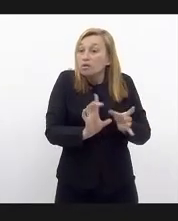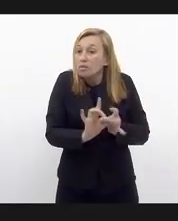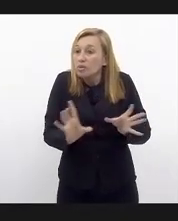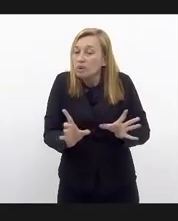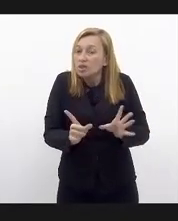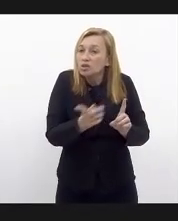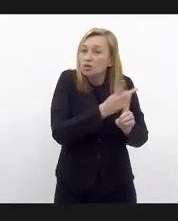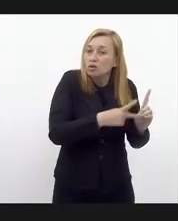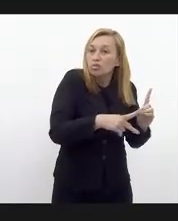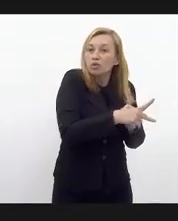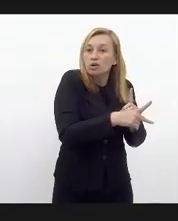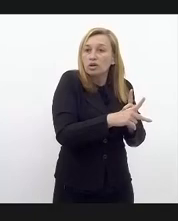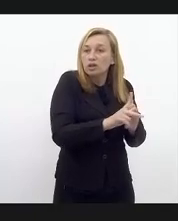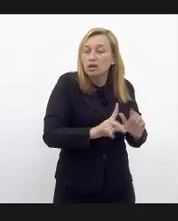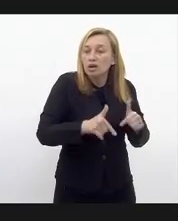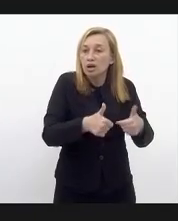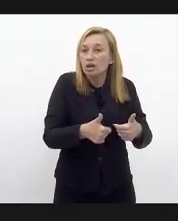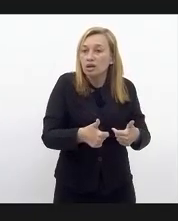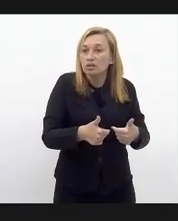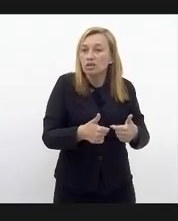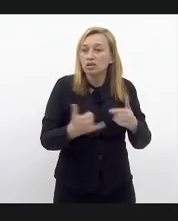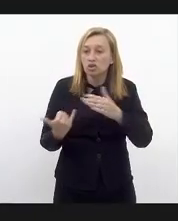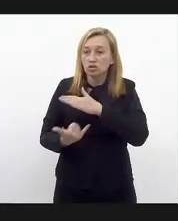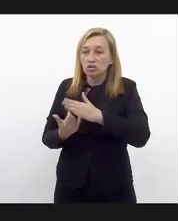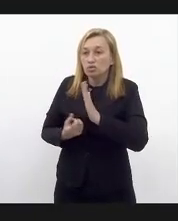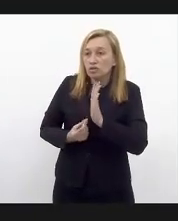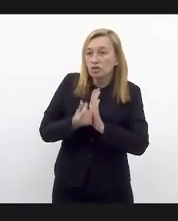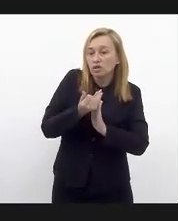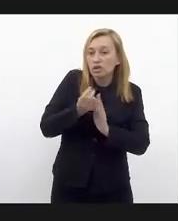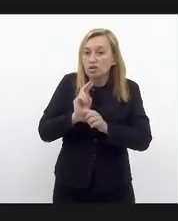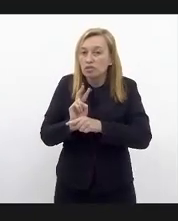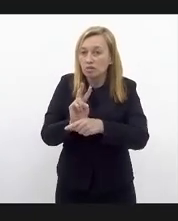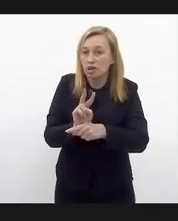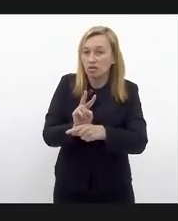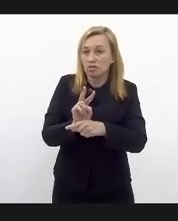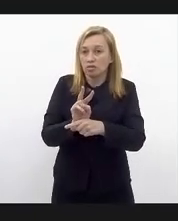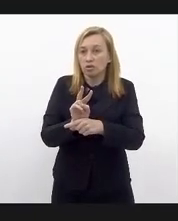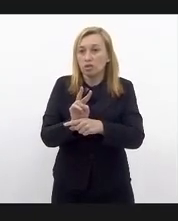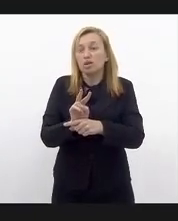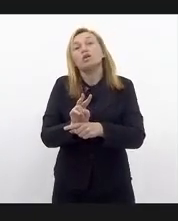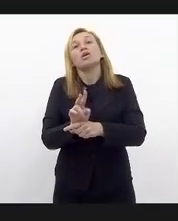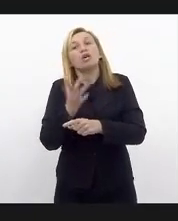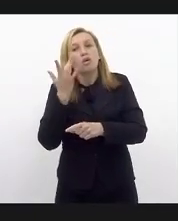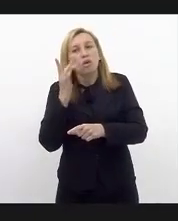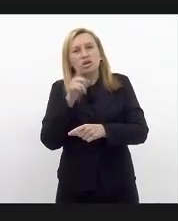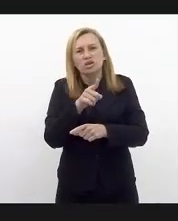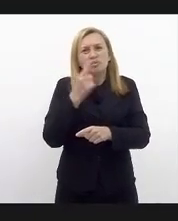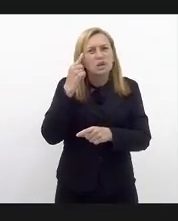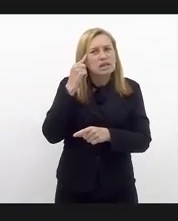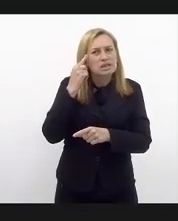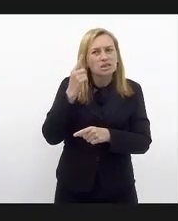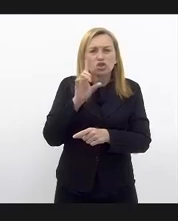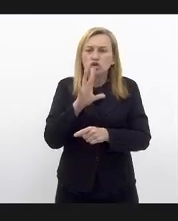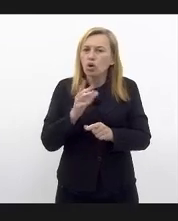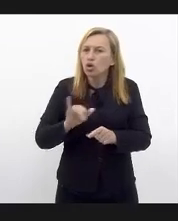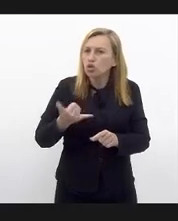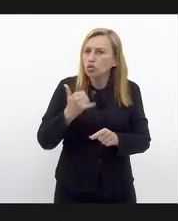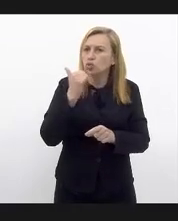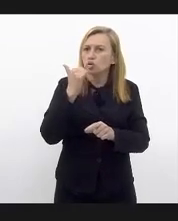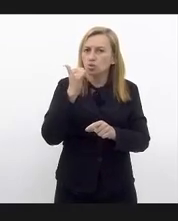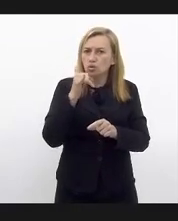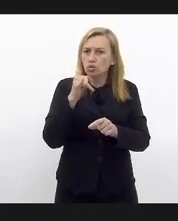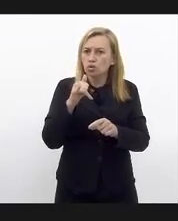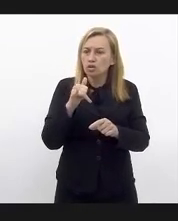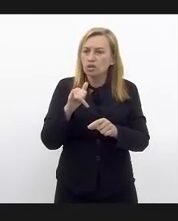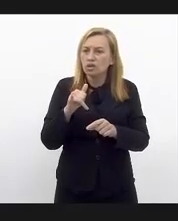permite que o rio previdência por praticamente como uma exposição financeira de empréstimo e aí eu acho que pode estar se pensando no juros né